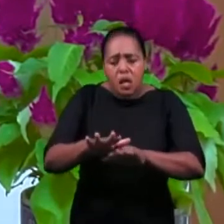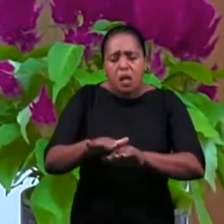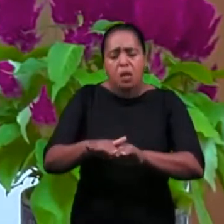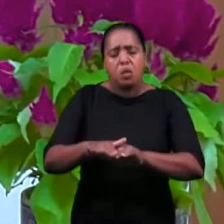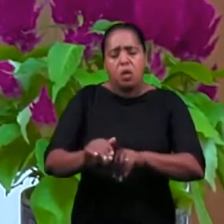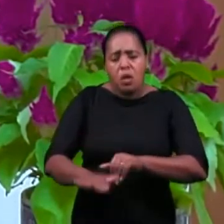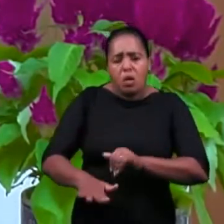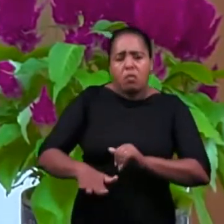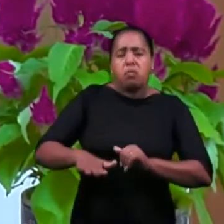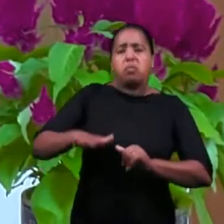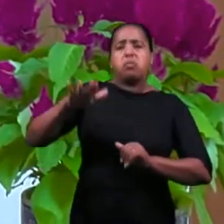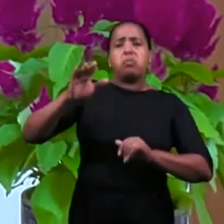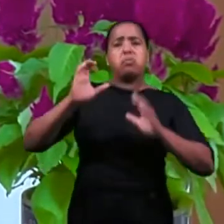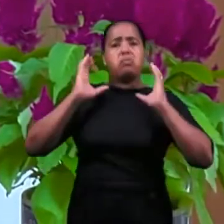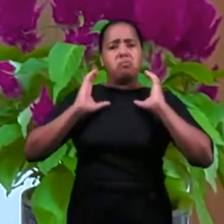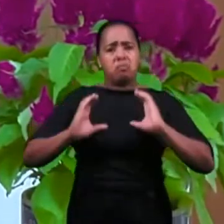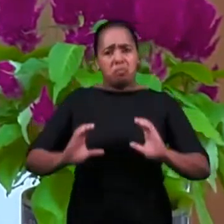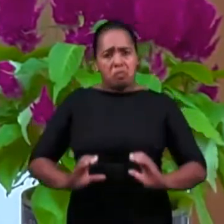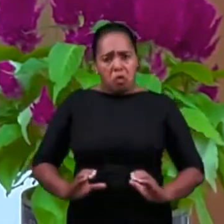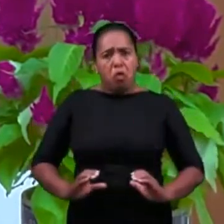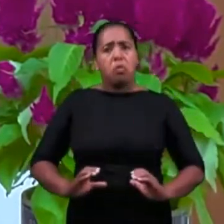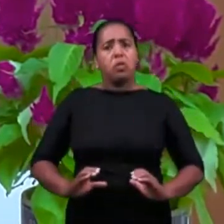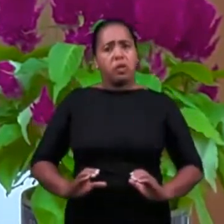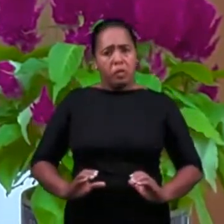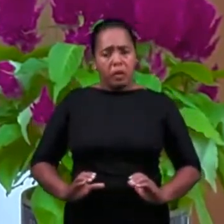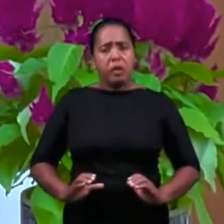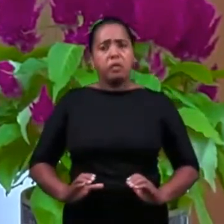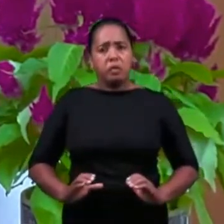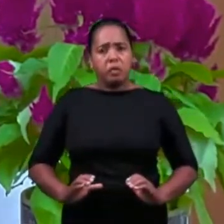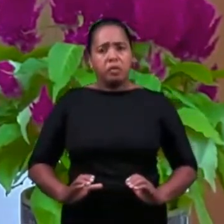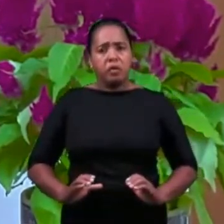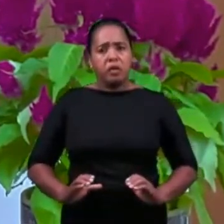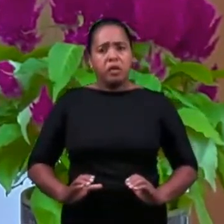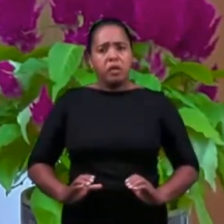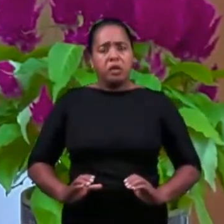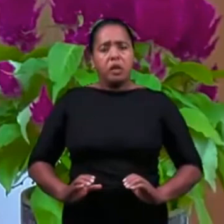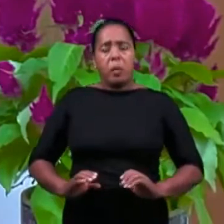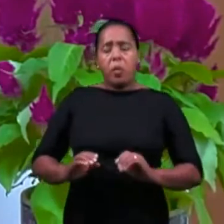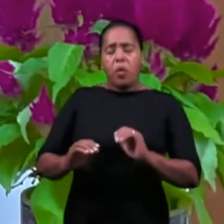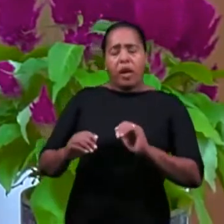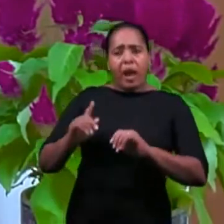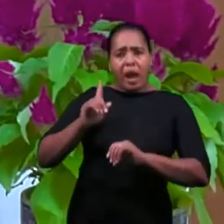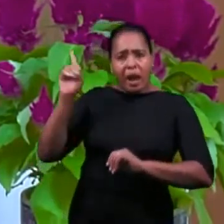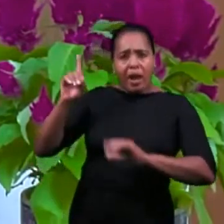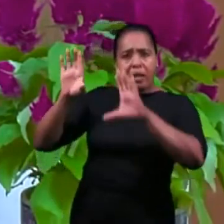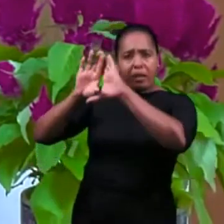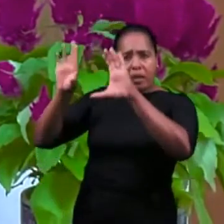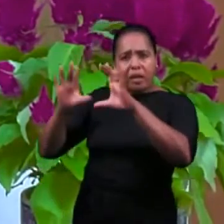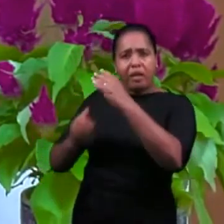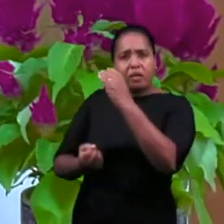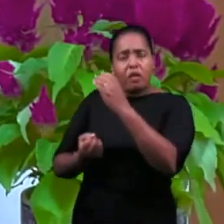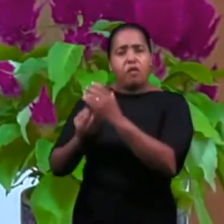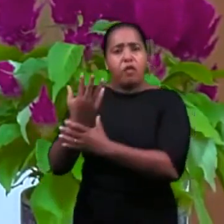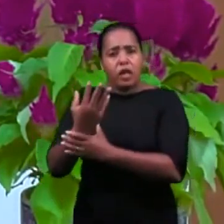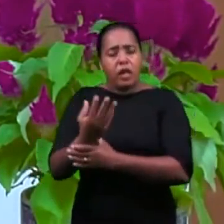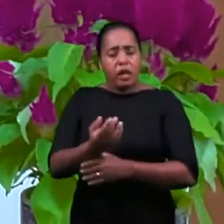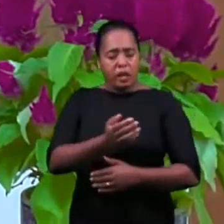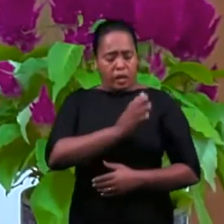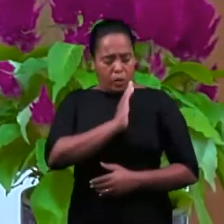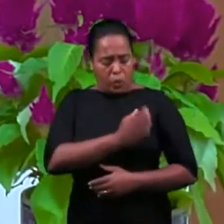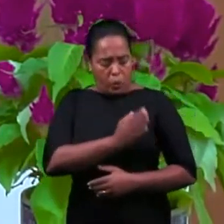por dentro de um projeto que foi criado na eternidade e que está no coração do homem,